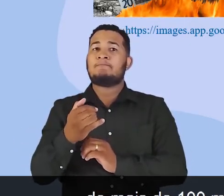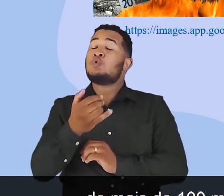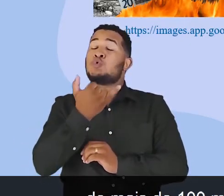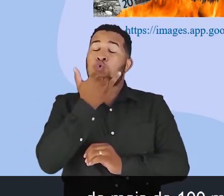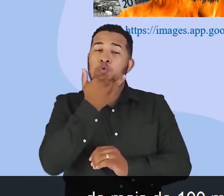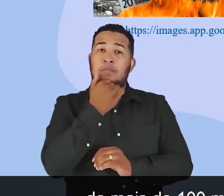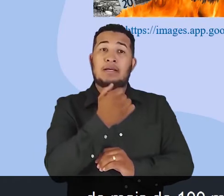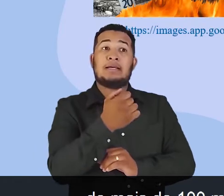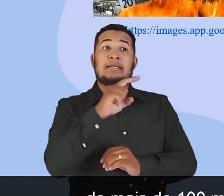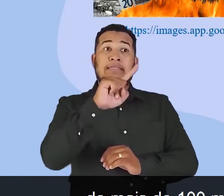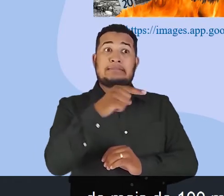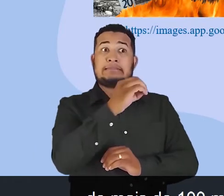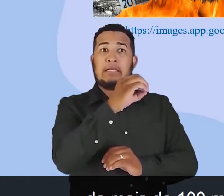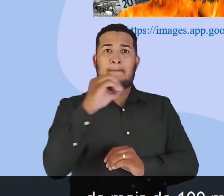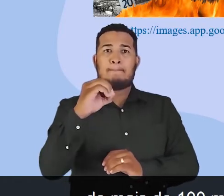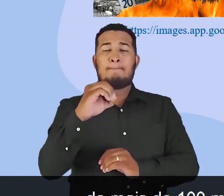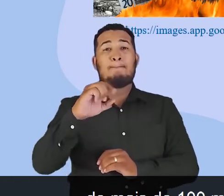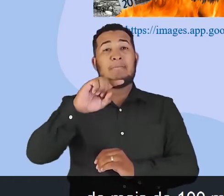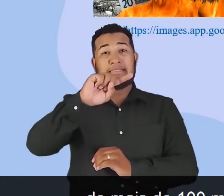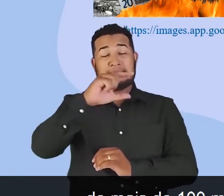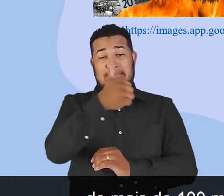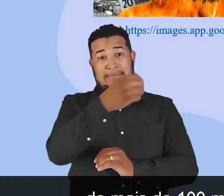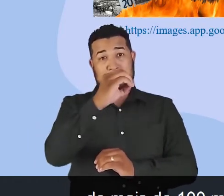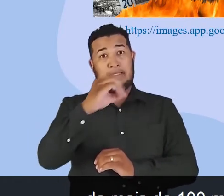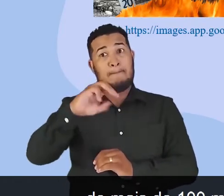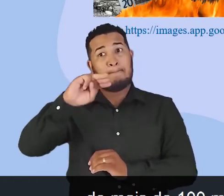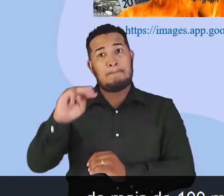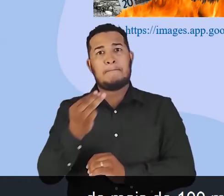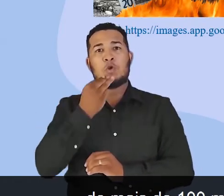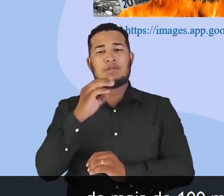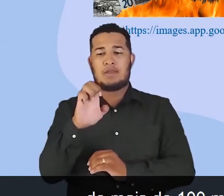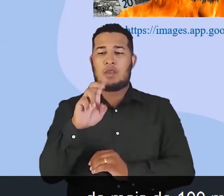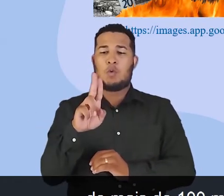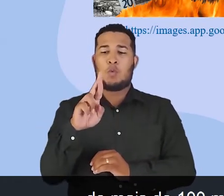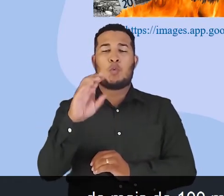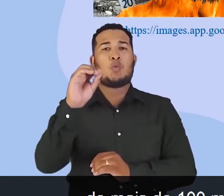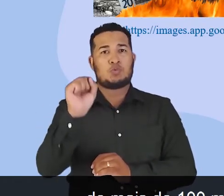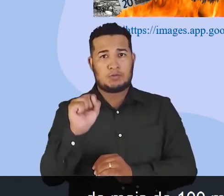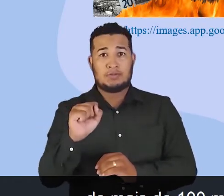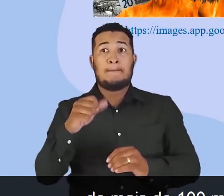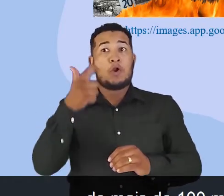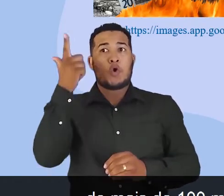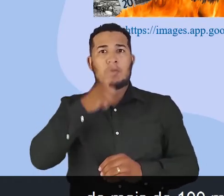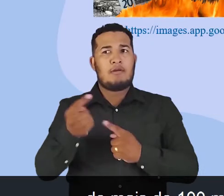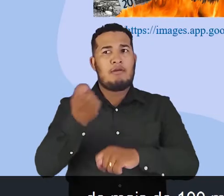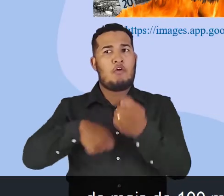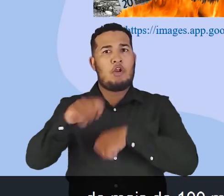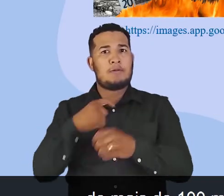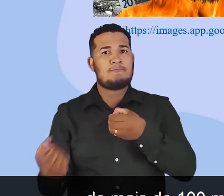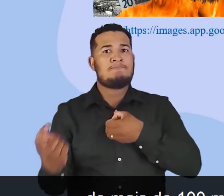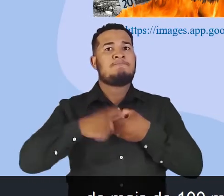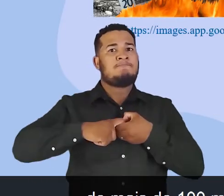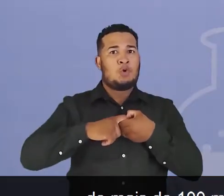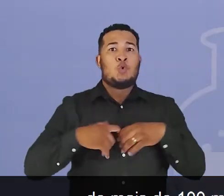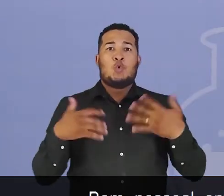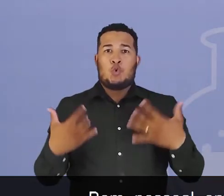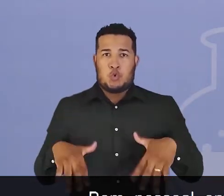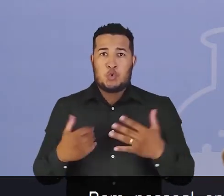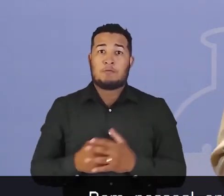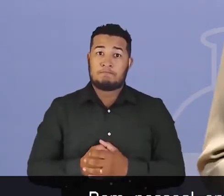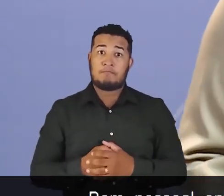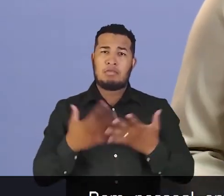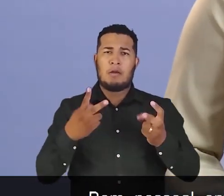da União, 100 milhões de euros da União Europeia para poder recuperar a sua economia. Bom,